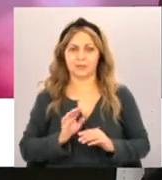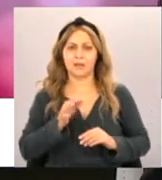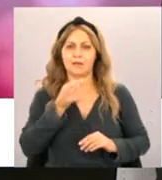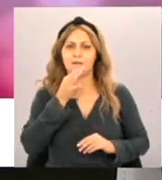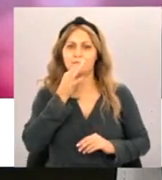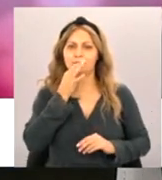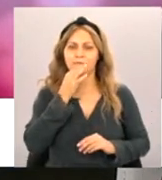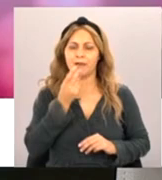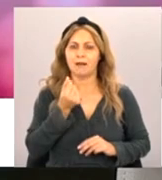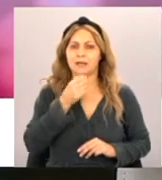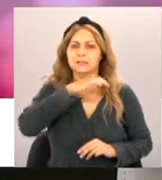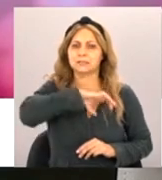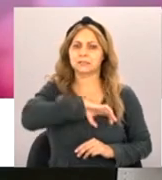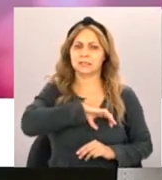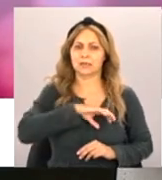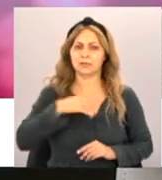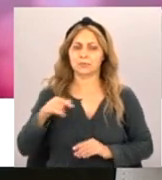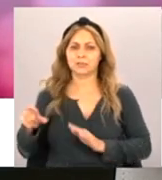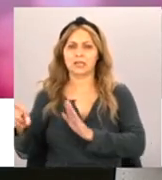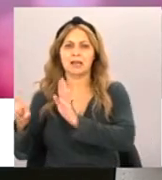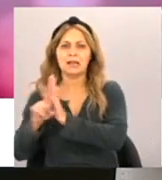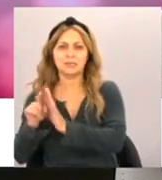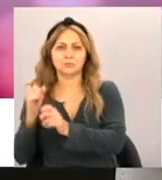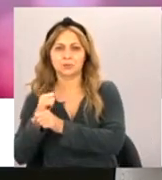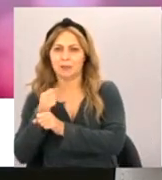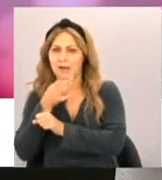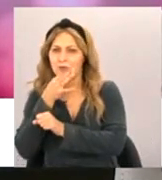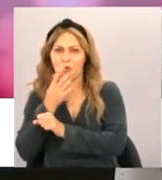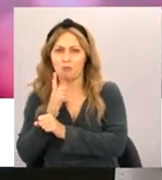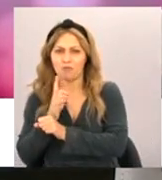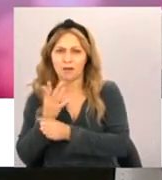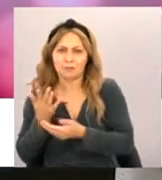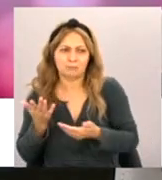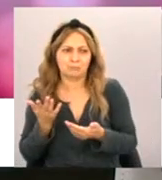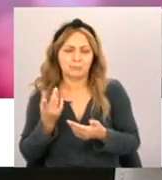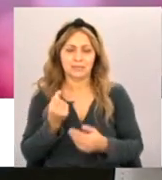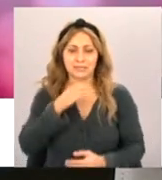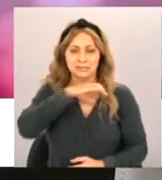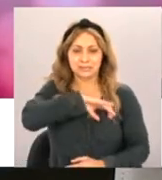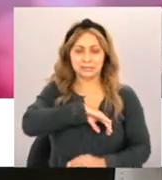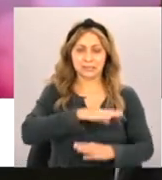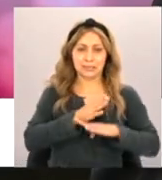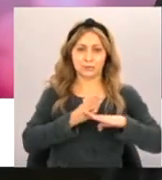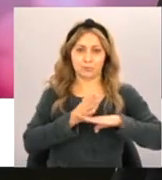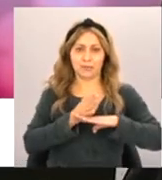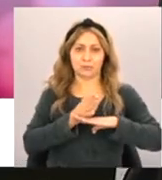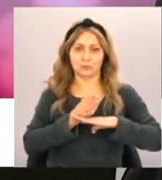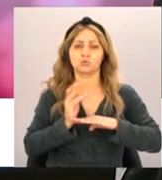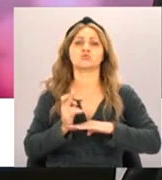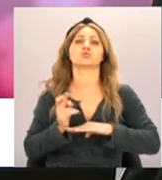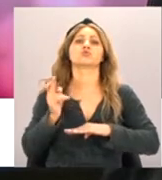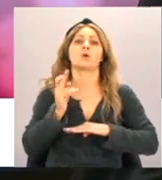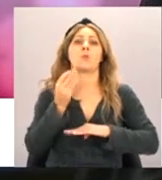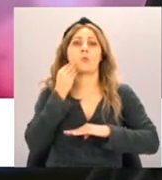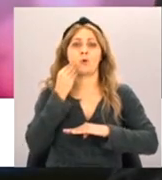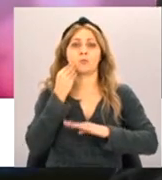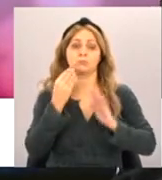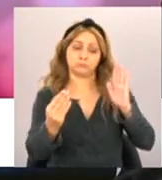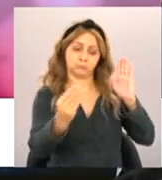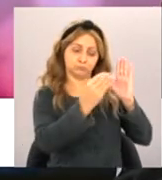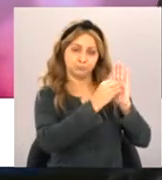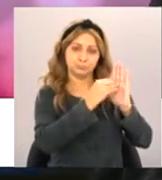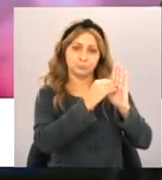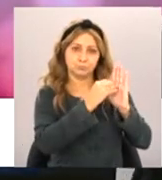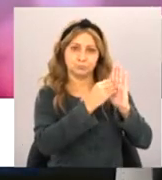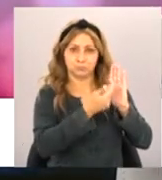salário mas não se fala da legislação laboral e como salário médio não só por decreto A não ser que sejamos só falar da função pública Mas o